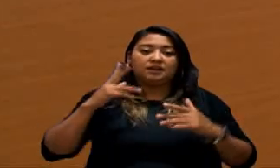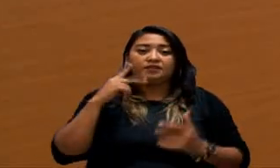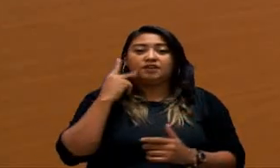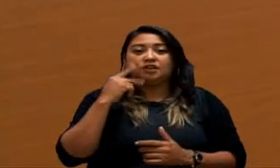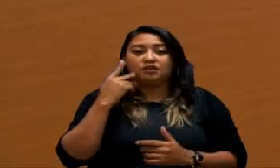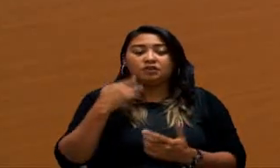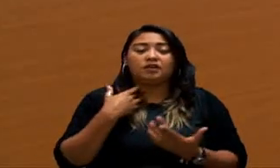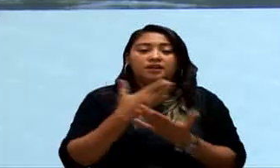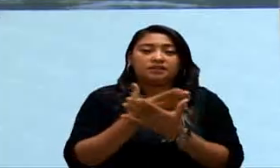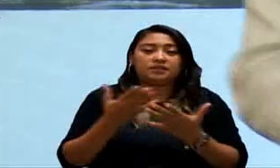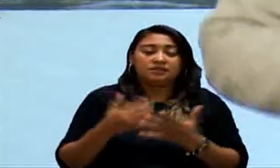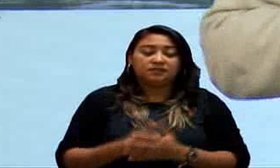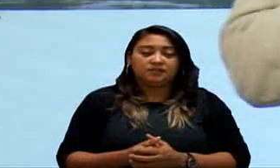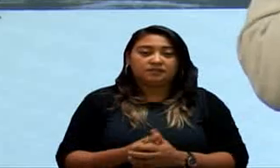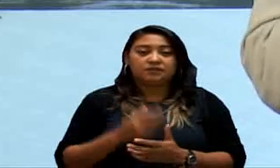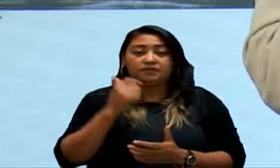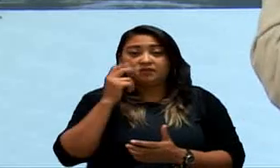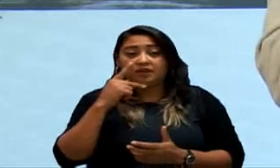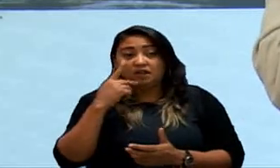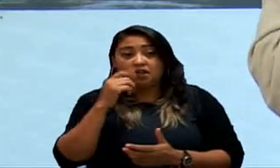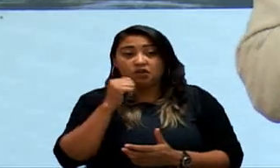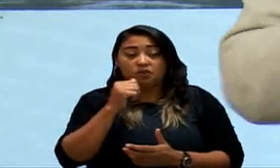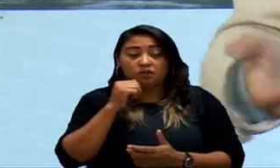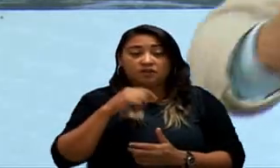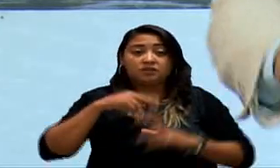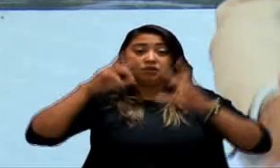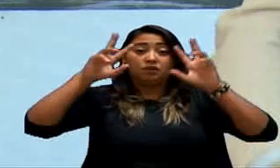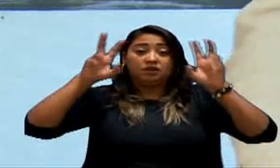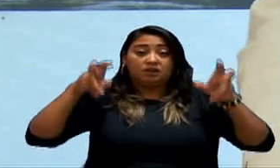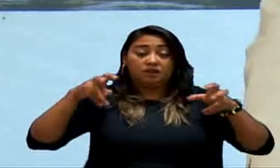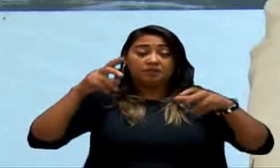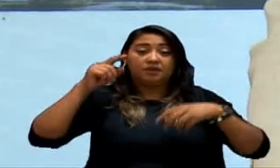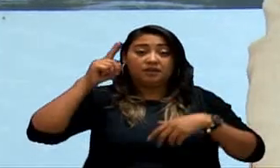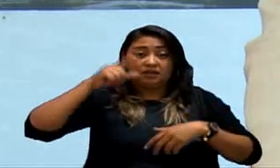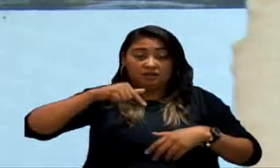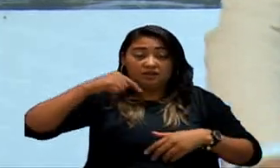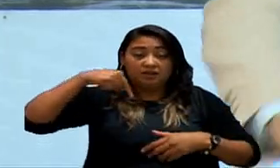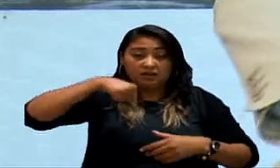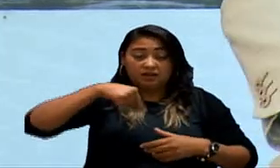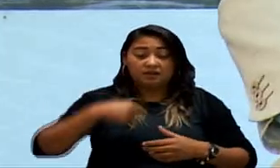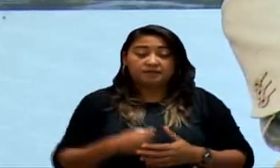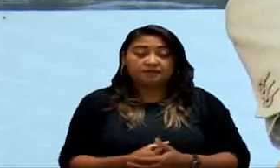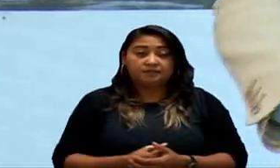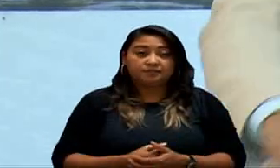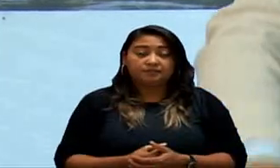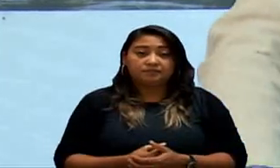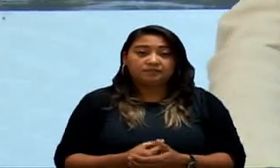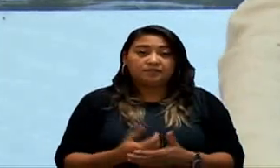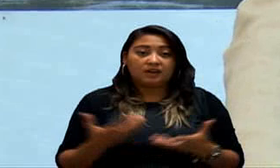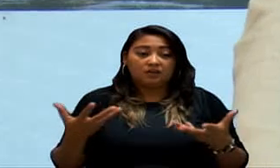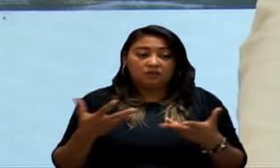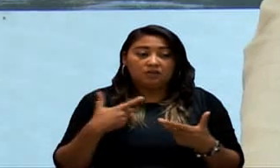vereadores e vereadoras. O assunto, no caso, aqui a ser